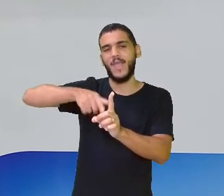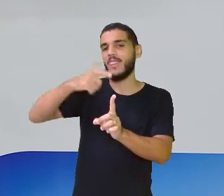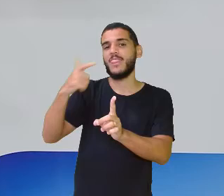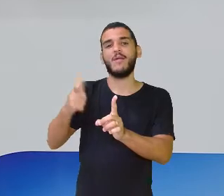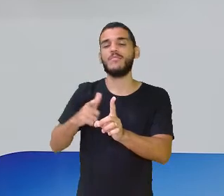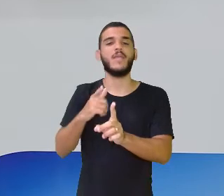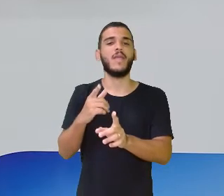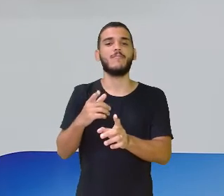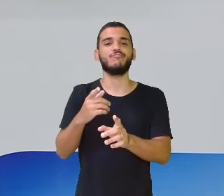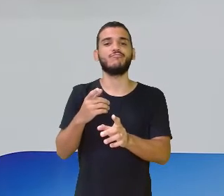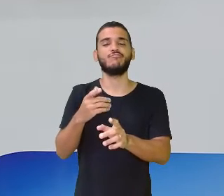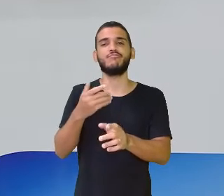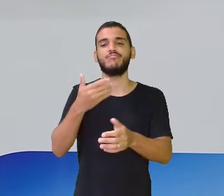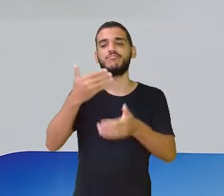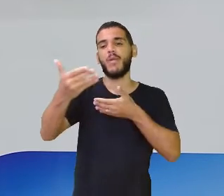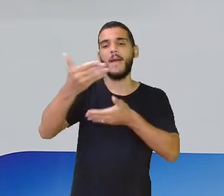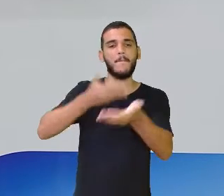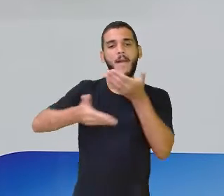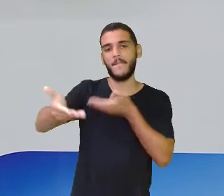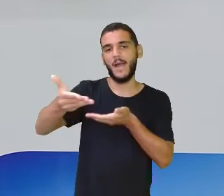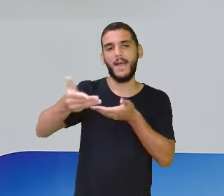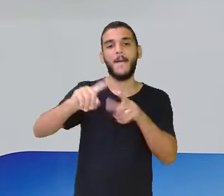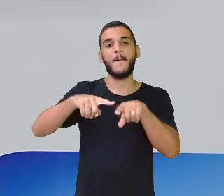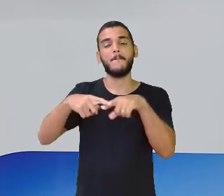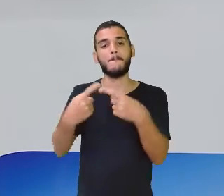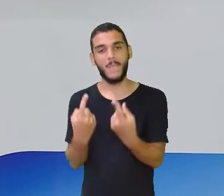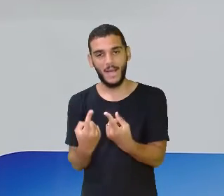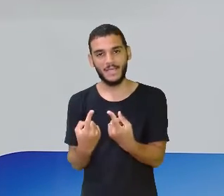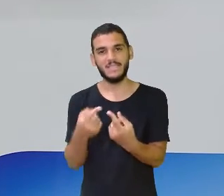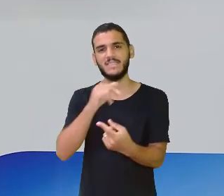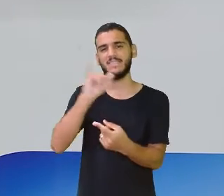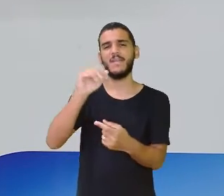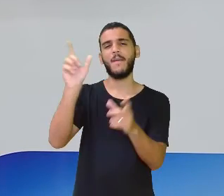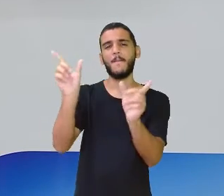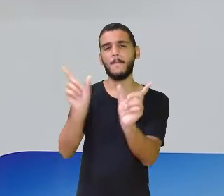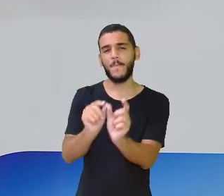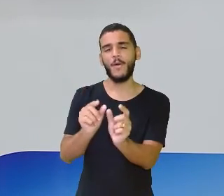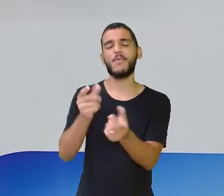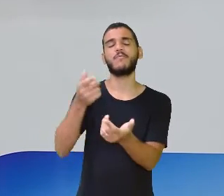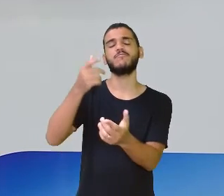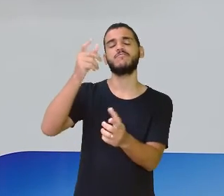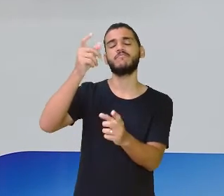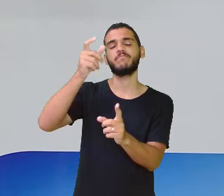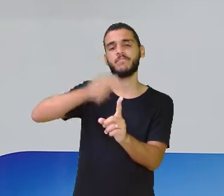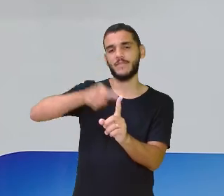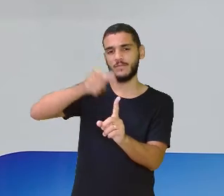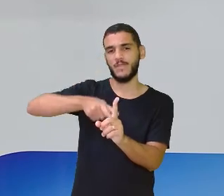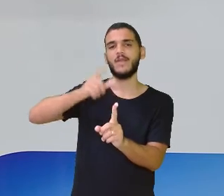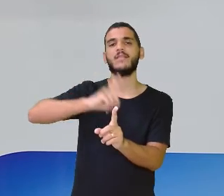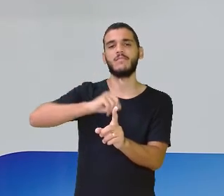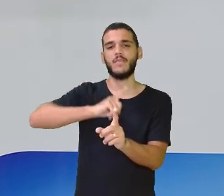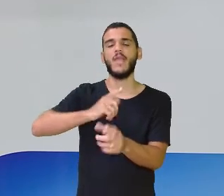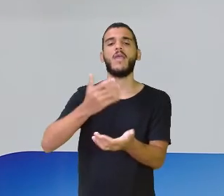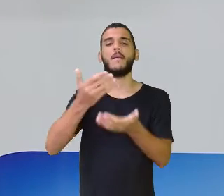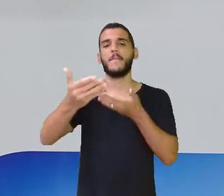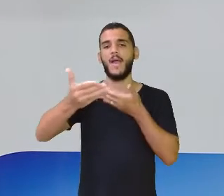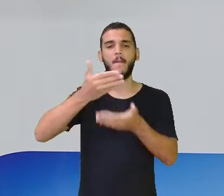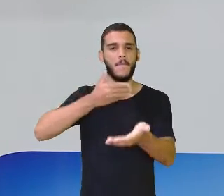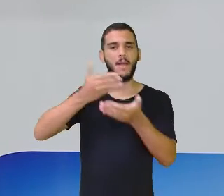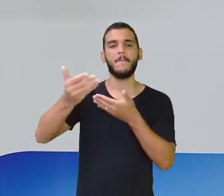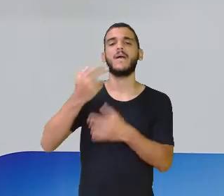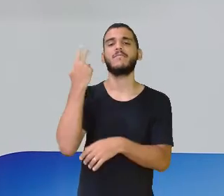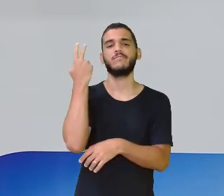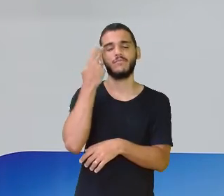história cresce. Como o texto do conto é relativamente curto, então, poucos personagens. Temos um